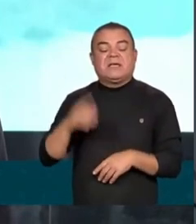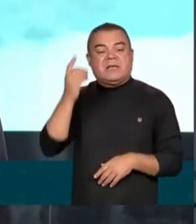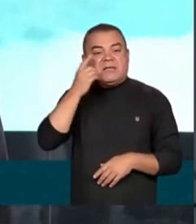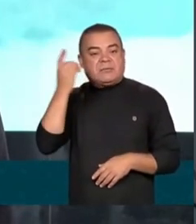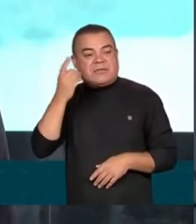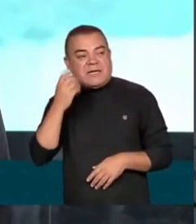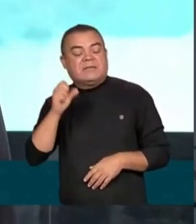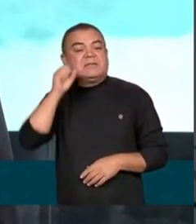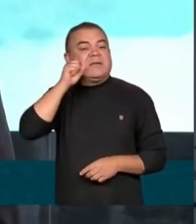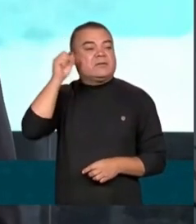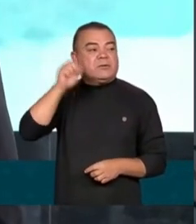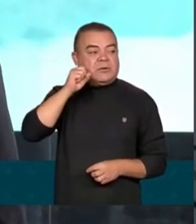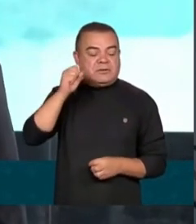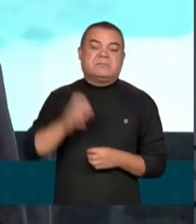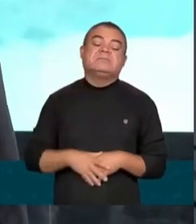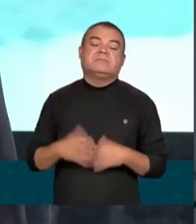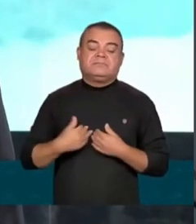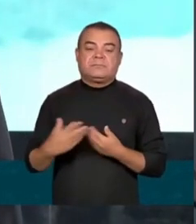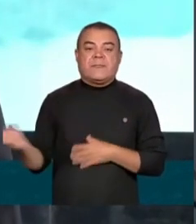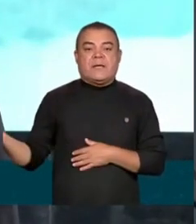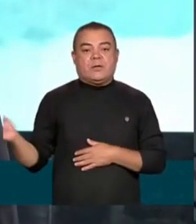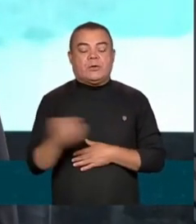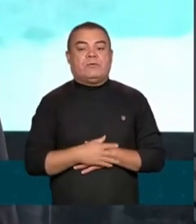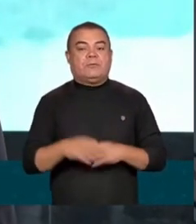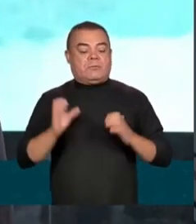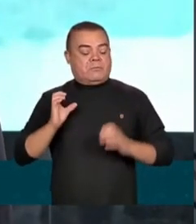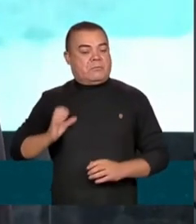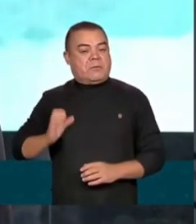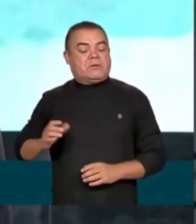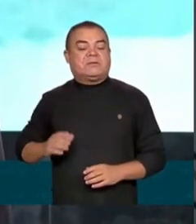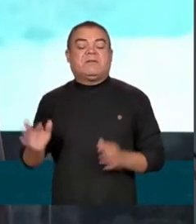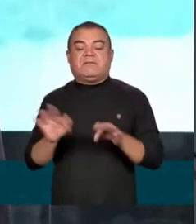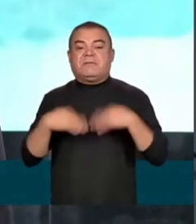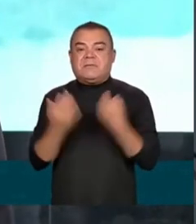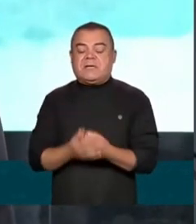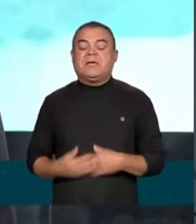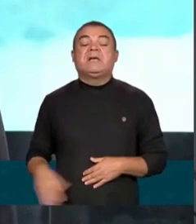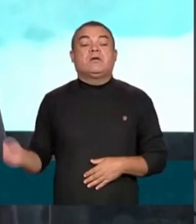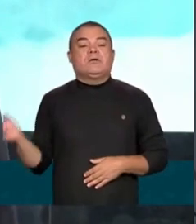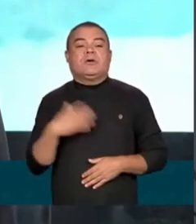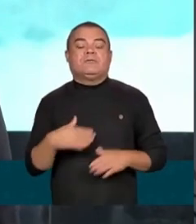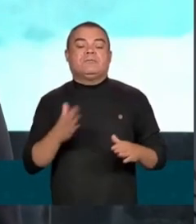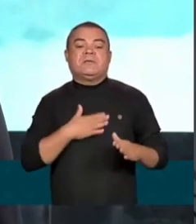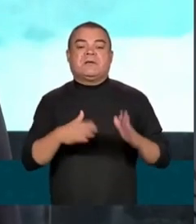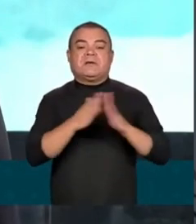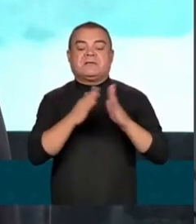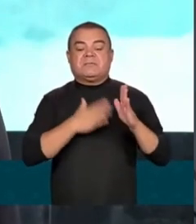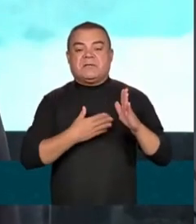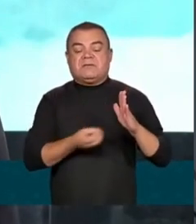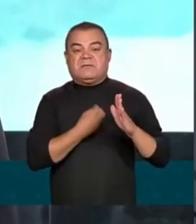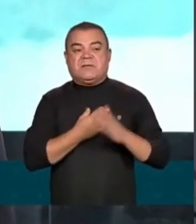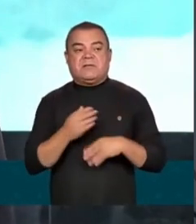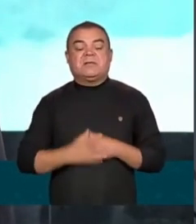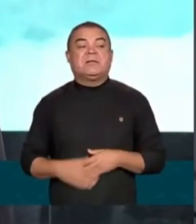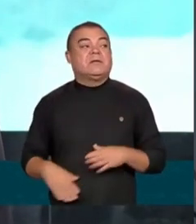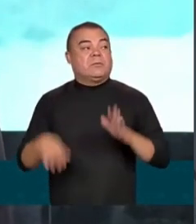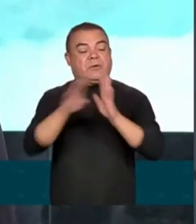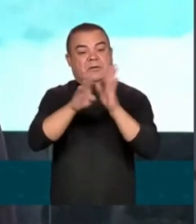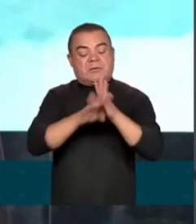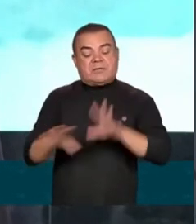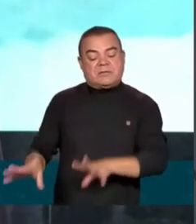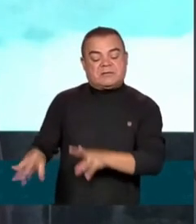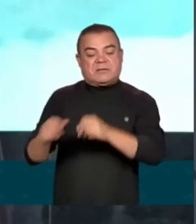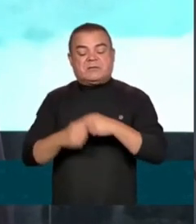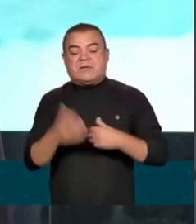Quantos senadores um novo Bolsa Família novo Minha Casa Minha Vida programa de aquisição de